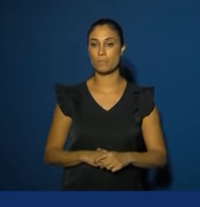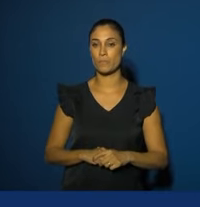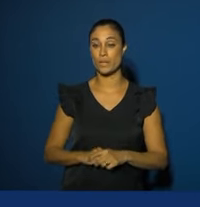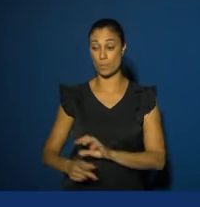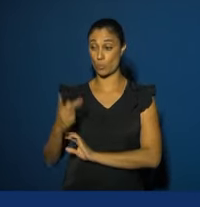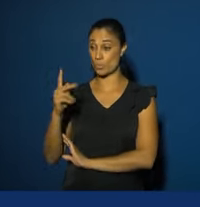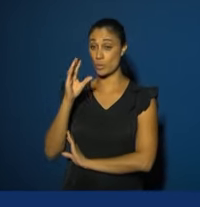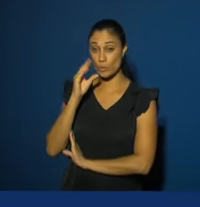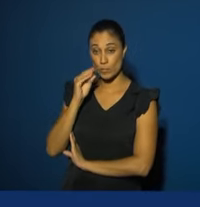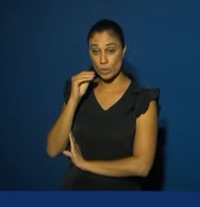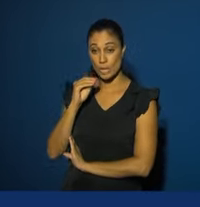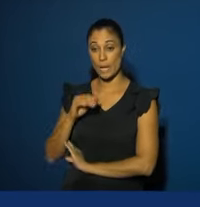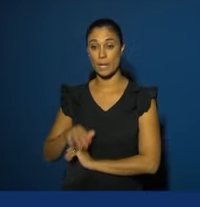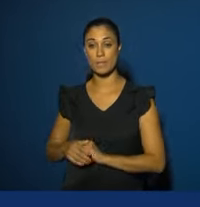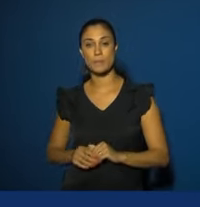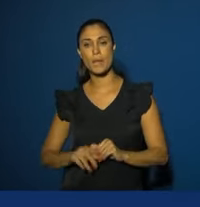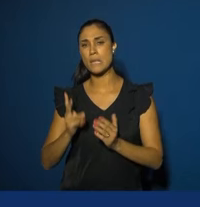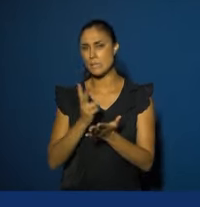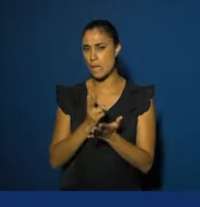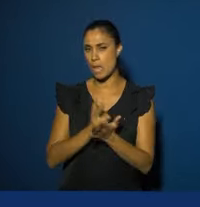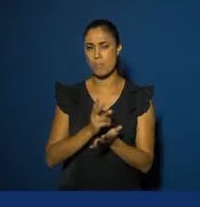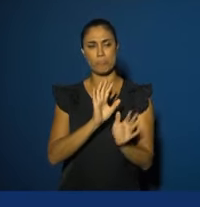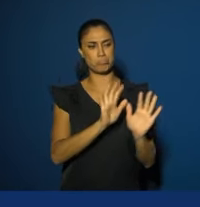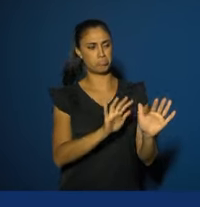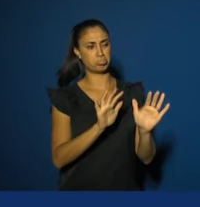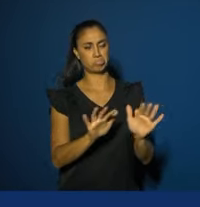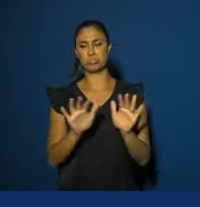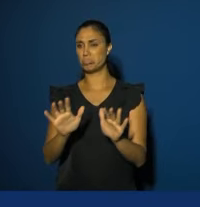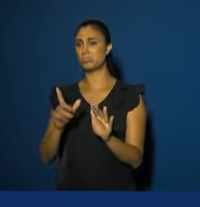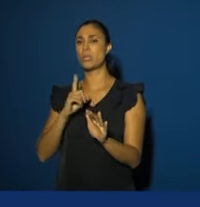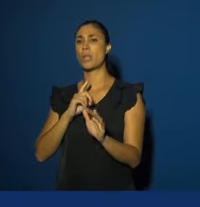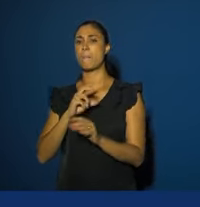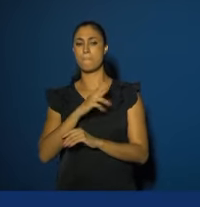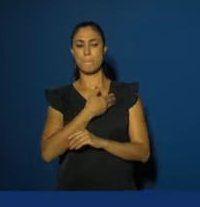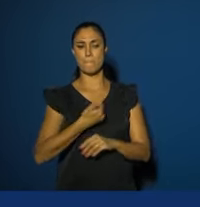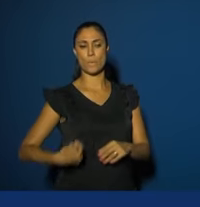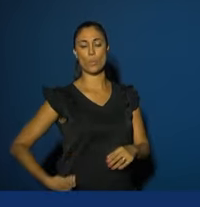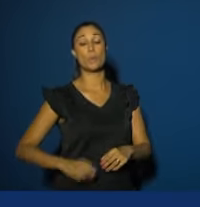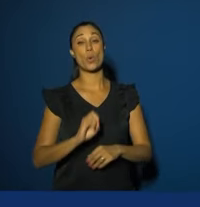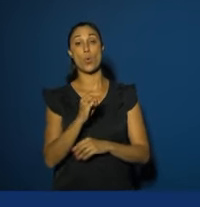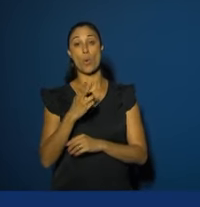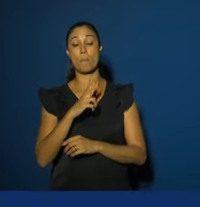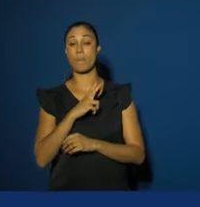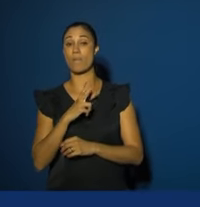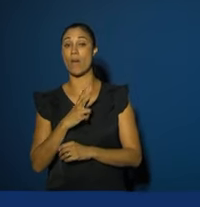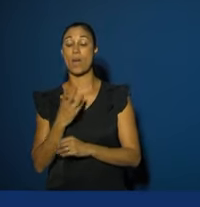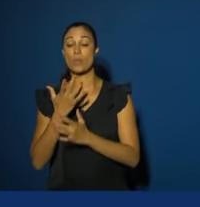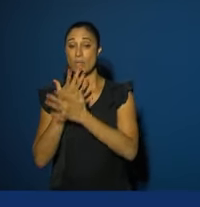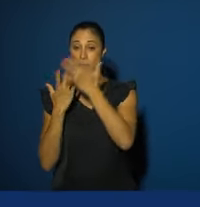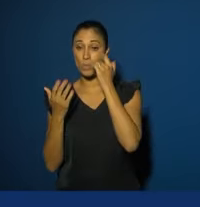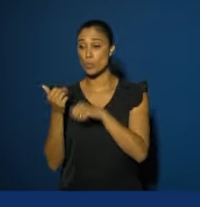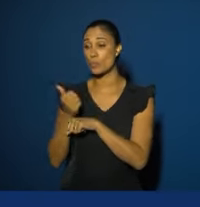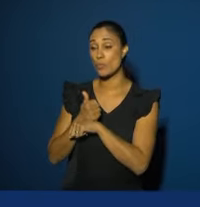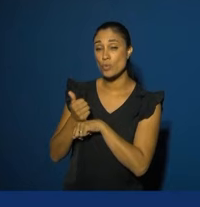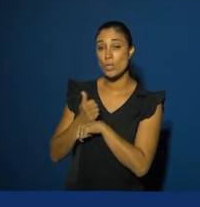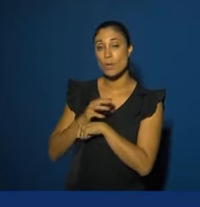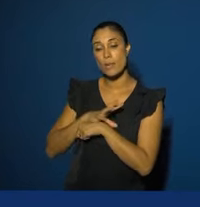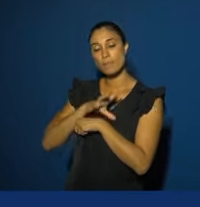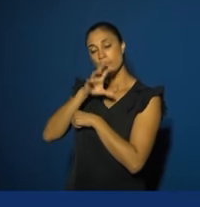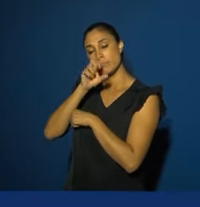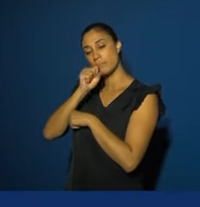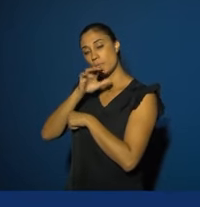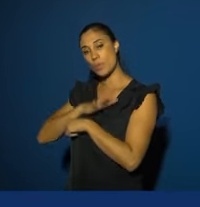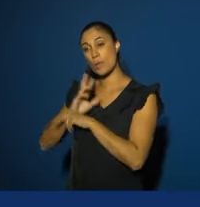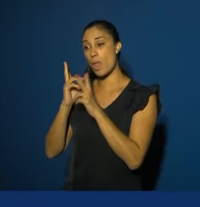operadores os operadores sempre tiveram aí públicos ou privados os AG entes as pessoas os profissionais que respiram